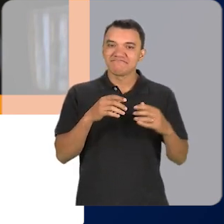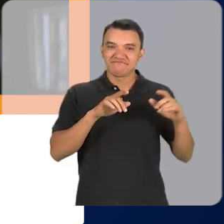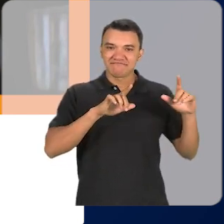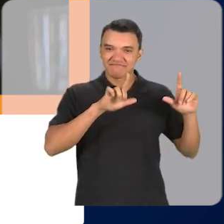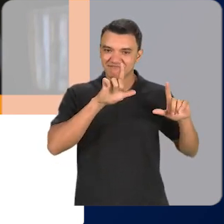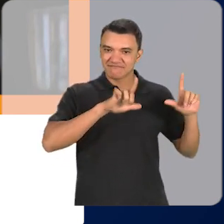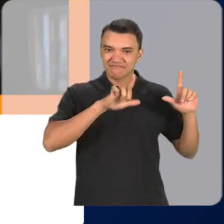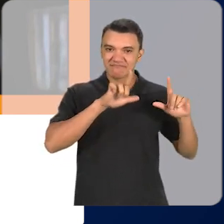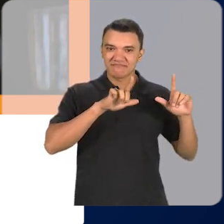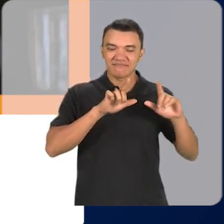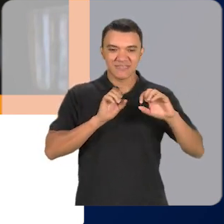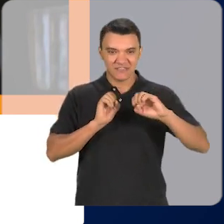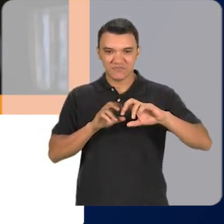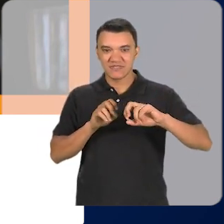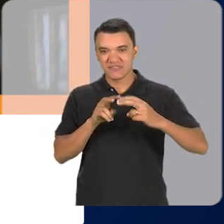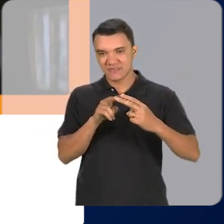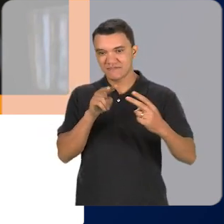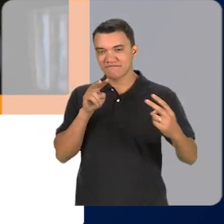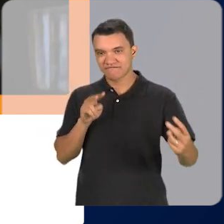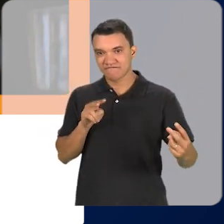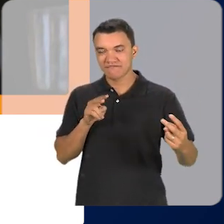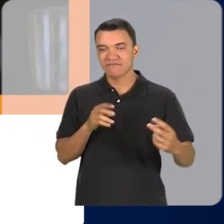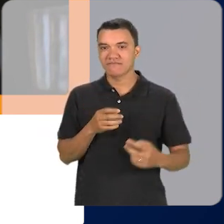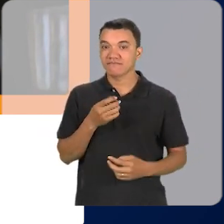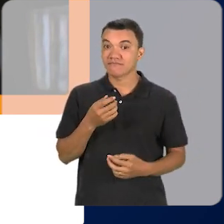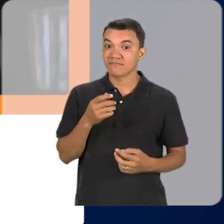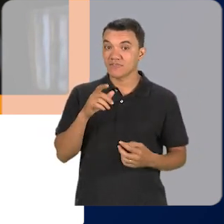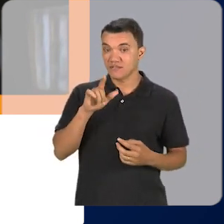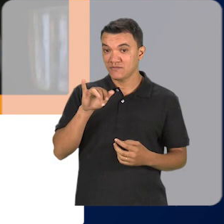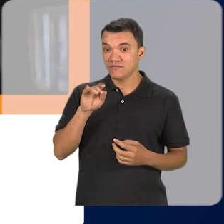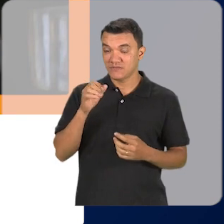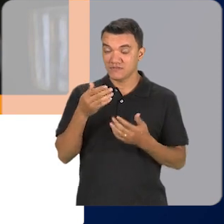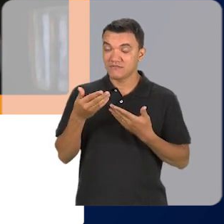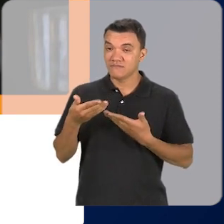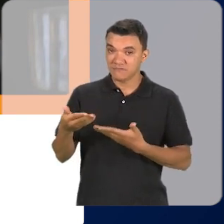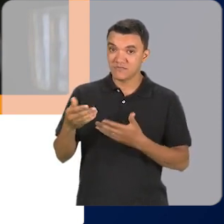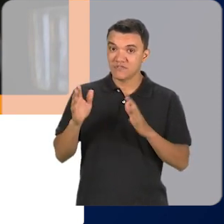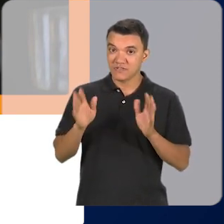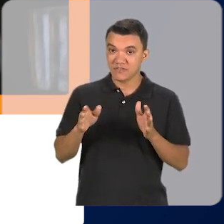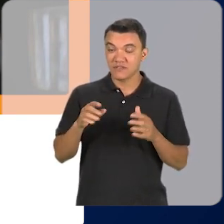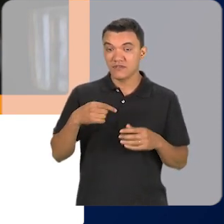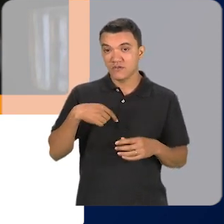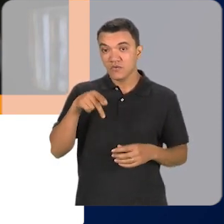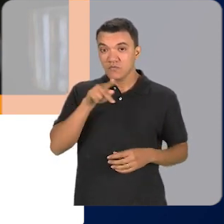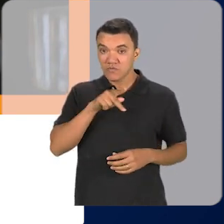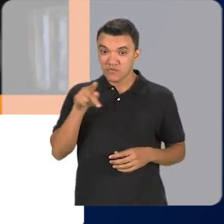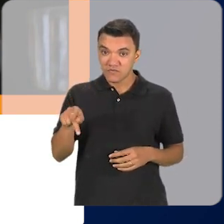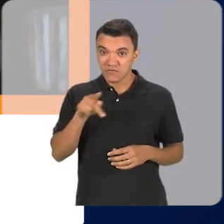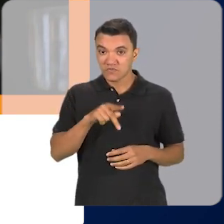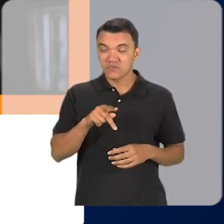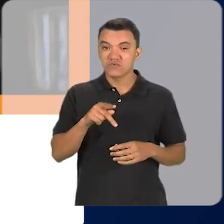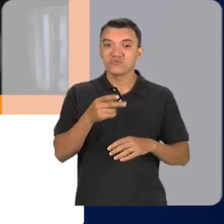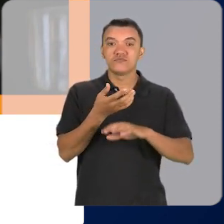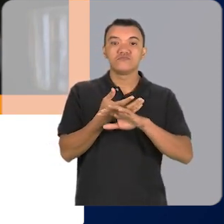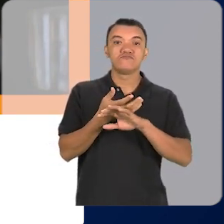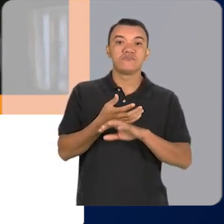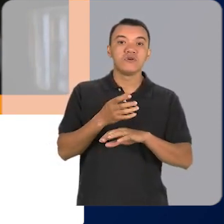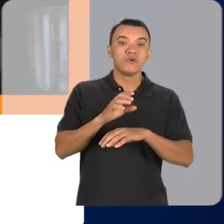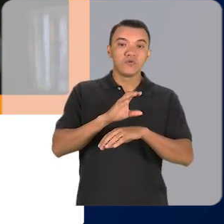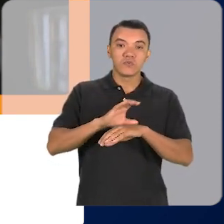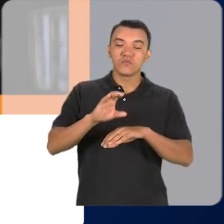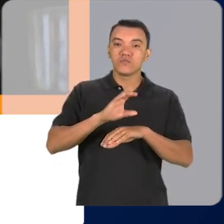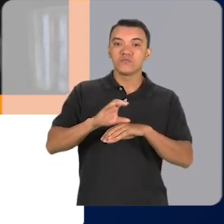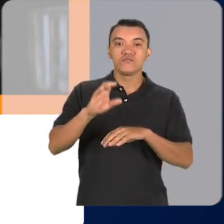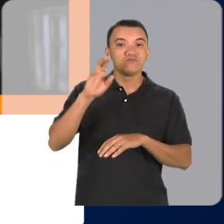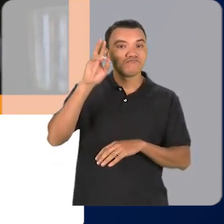Rede. E como o Lucas já apresentou, né, sou a professora Elizabeth Abrantes, sou professora do curso de História da